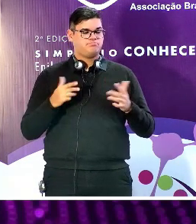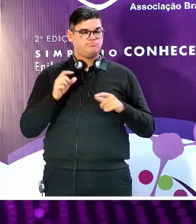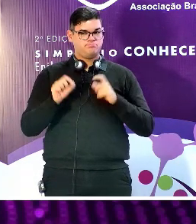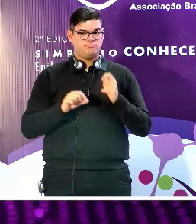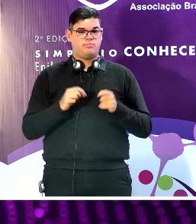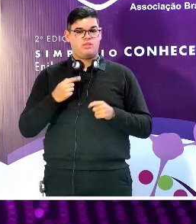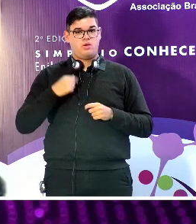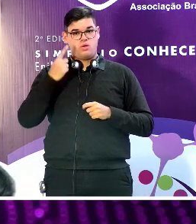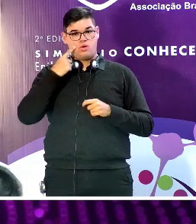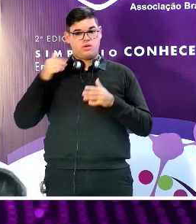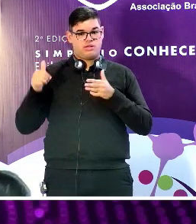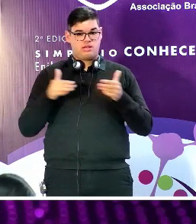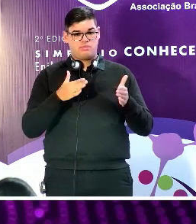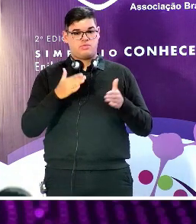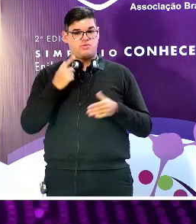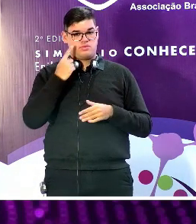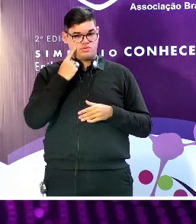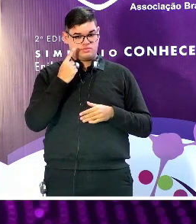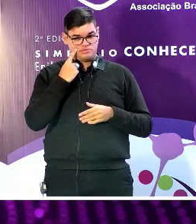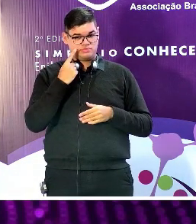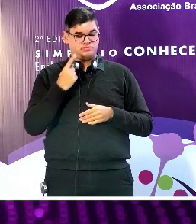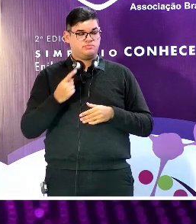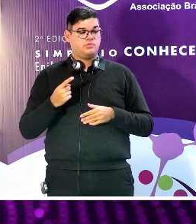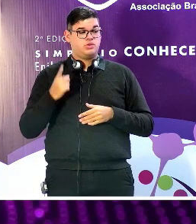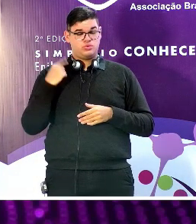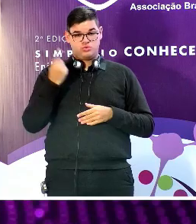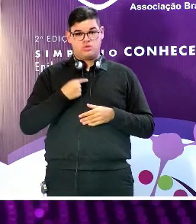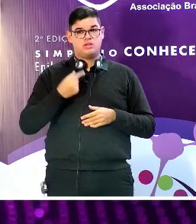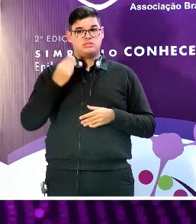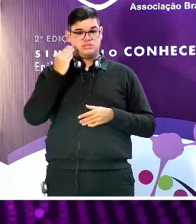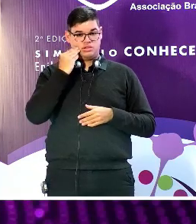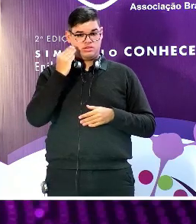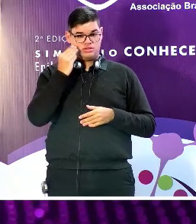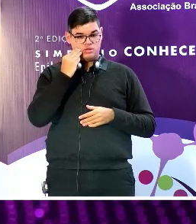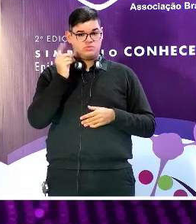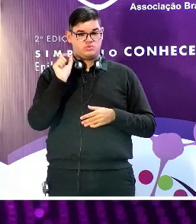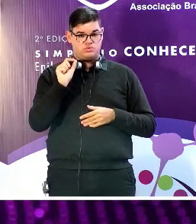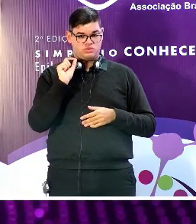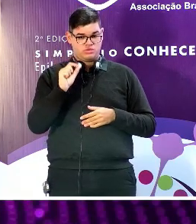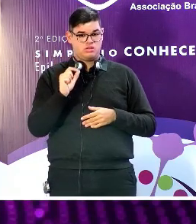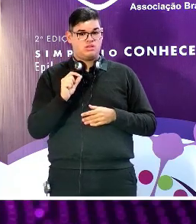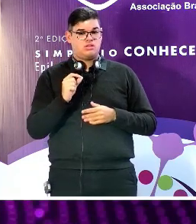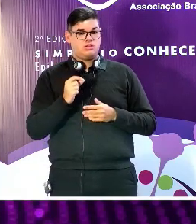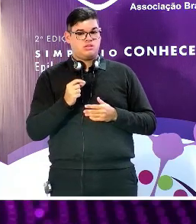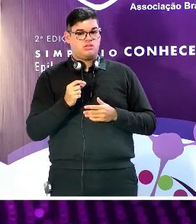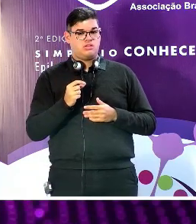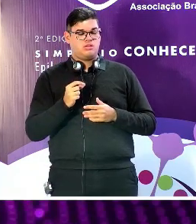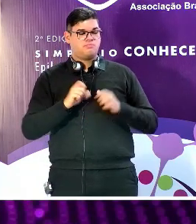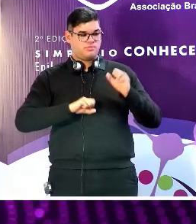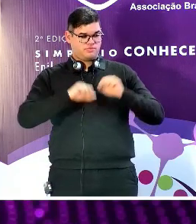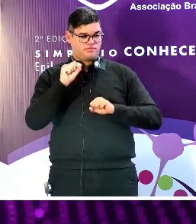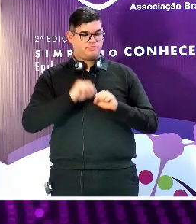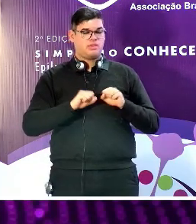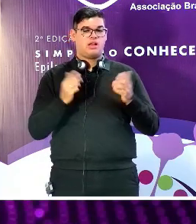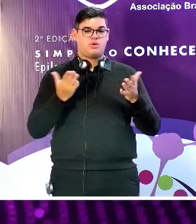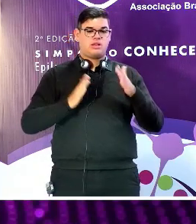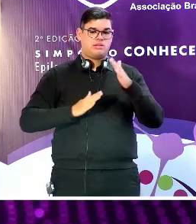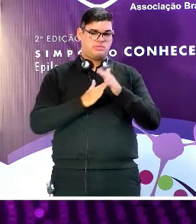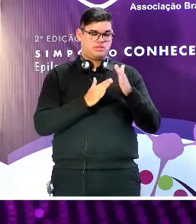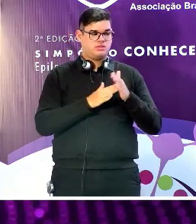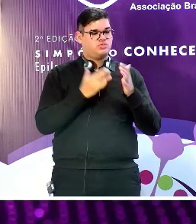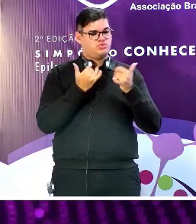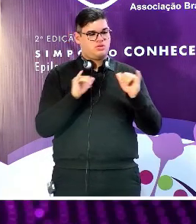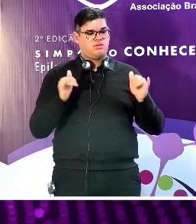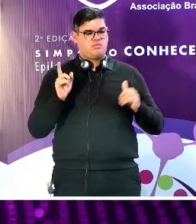no caminho, né, nós tentamos licenciar para a indústria farmacêutica. Agora são as limitações que a gente chora,